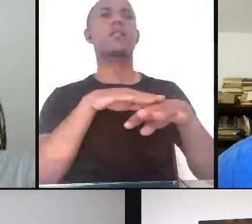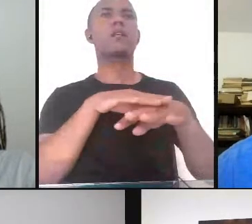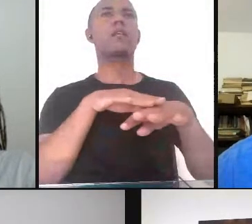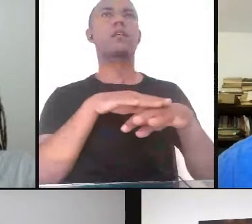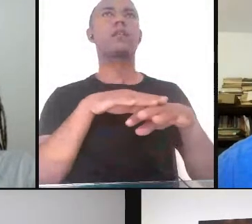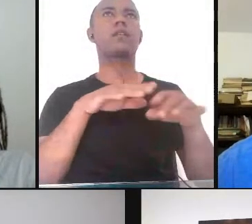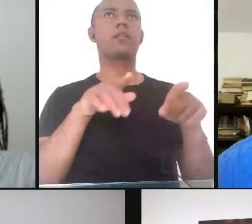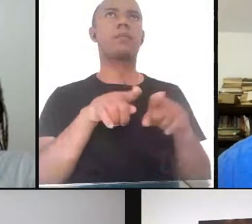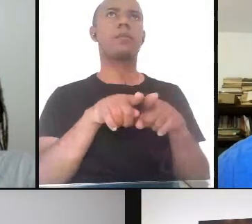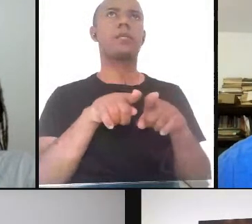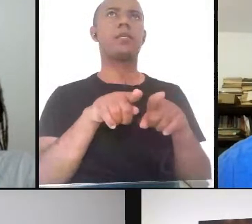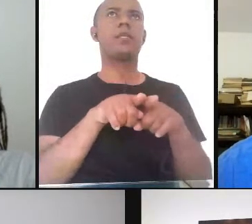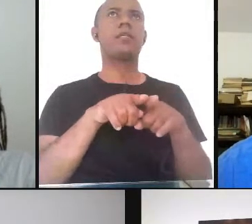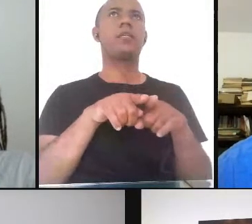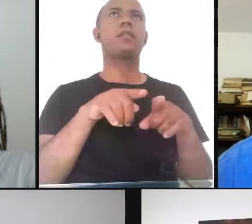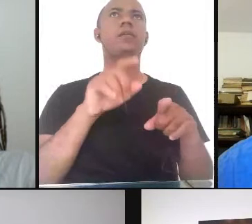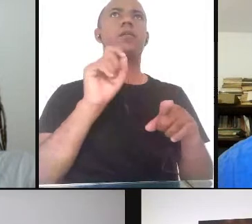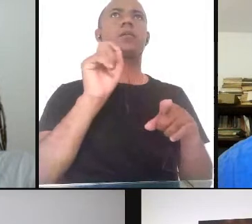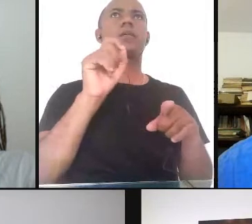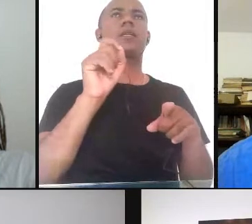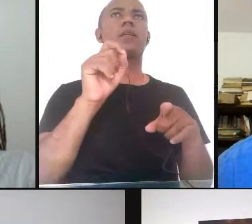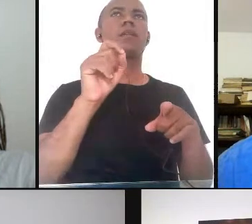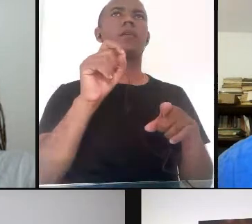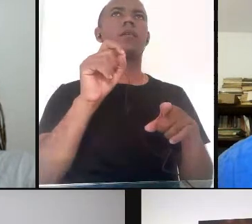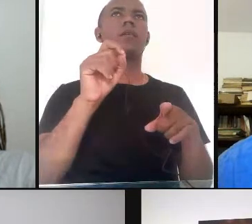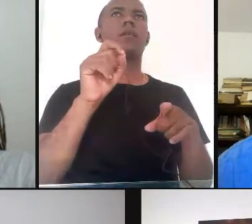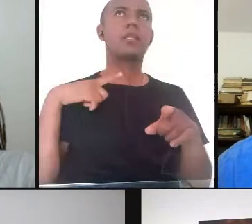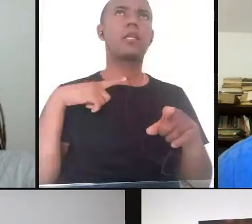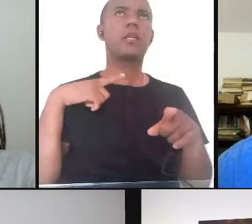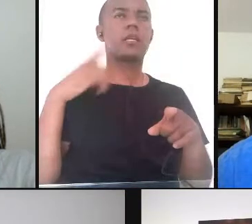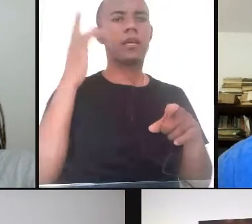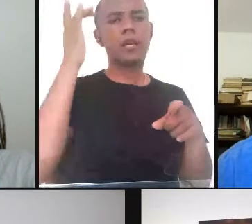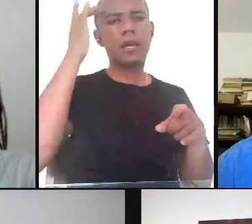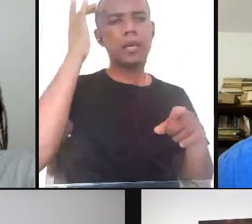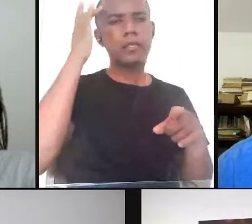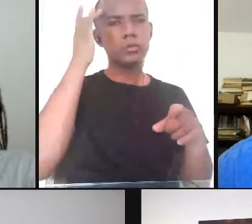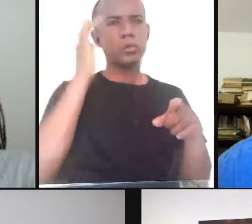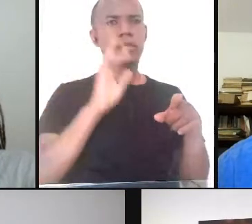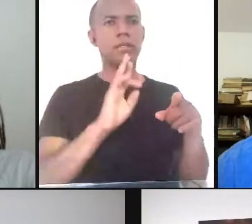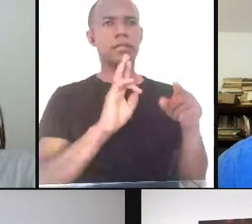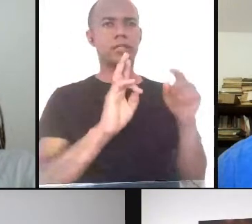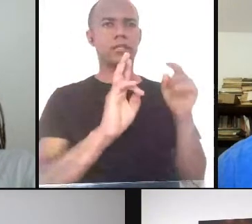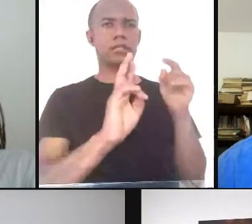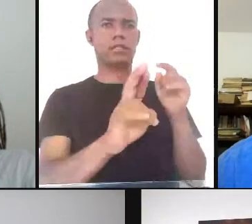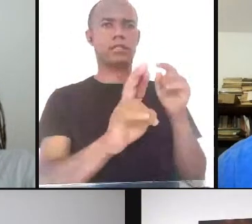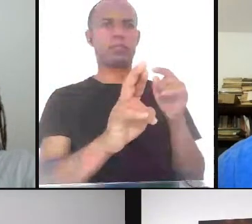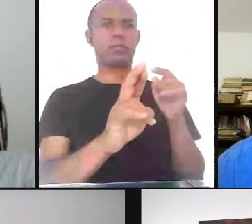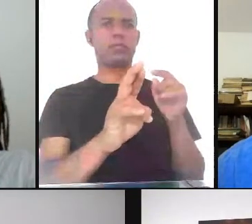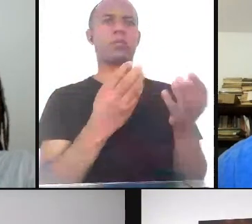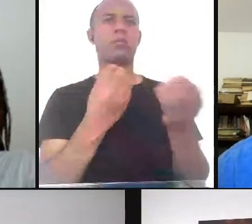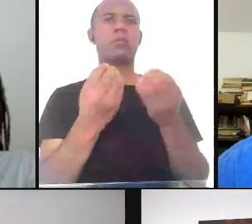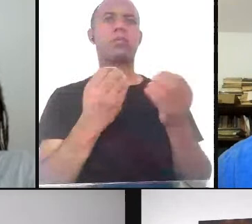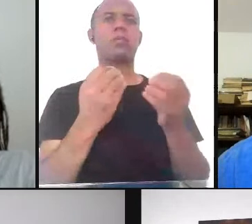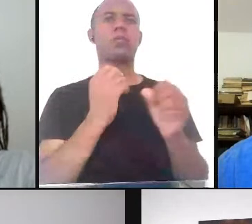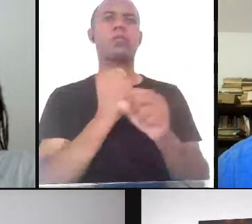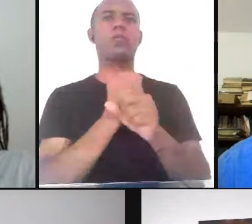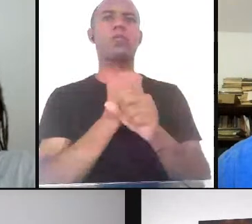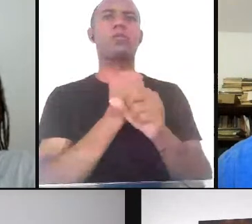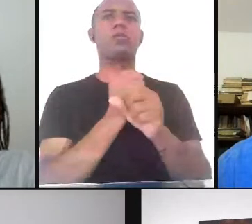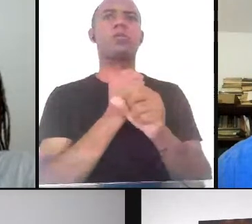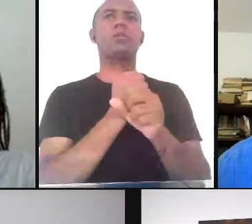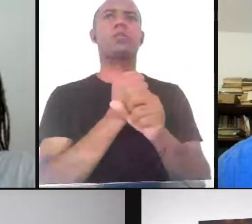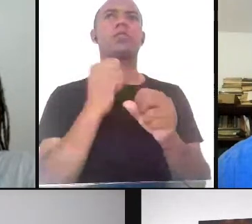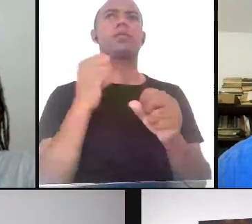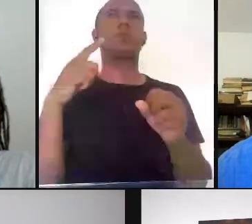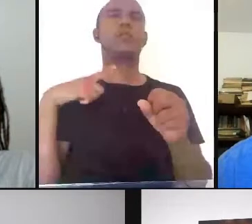uma nação que ainda não existe. Então, acho que para eu responder essa construção ou reconstrução, eu teria que partir desse princípio de nação.